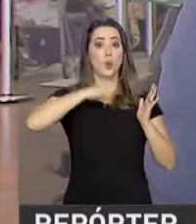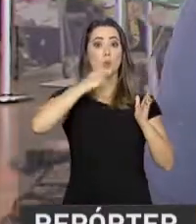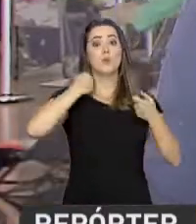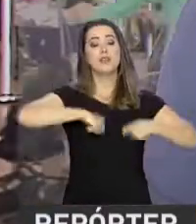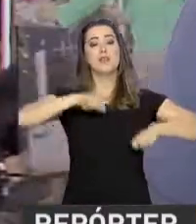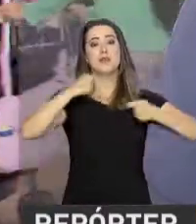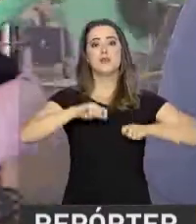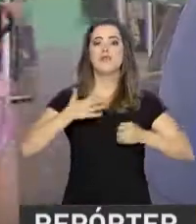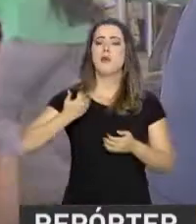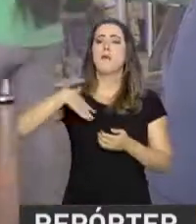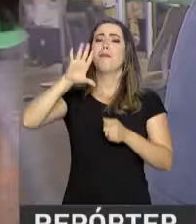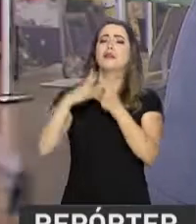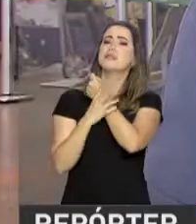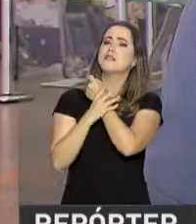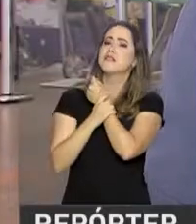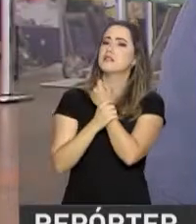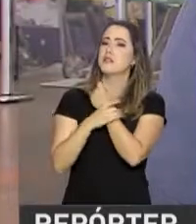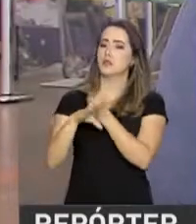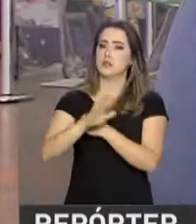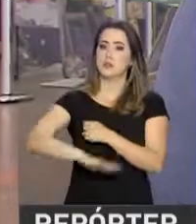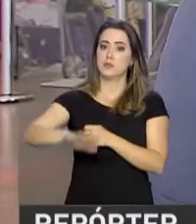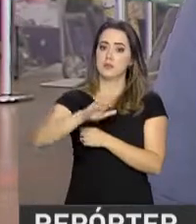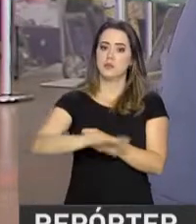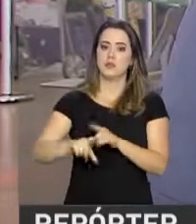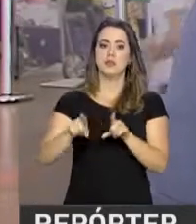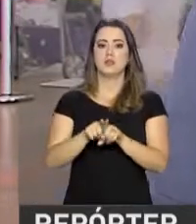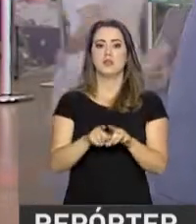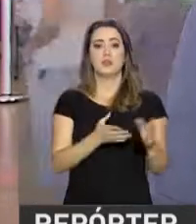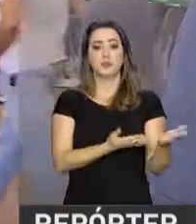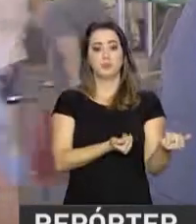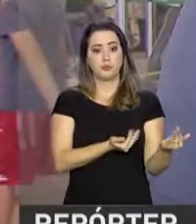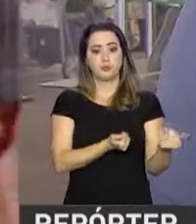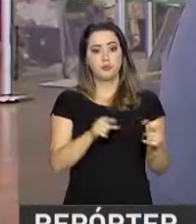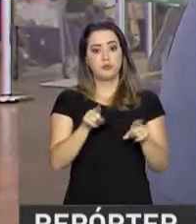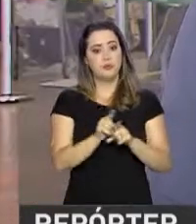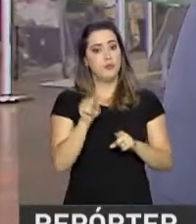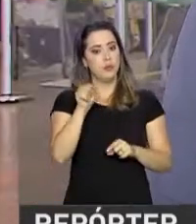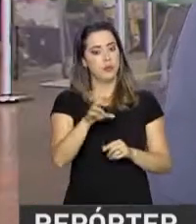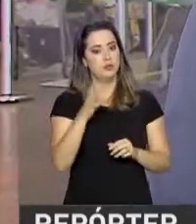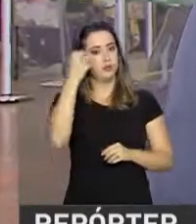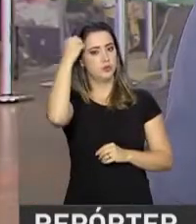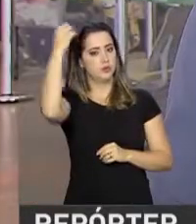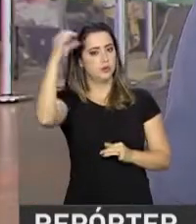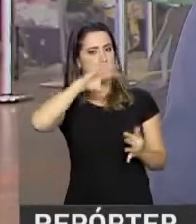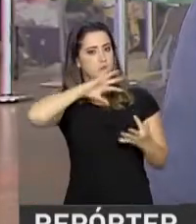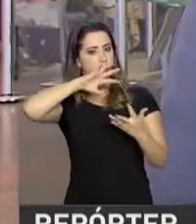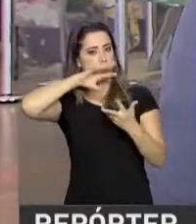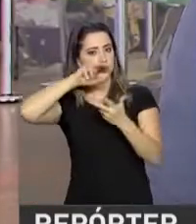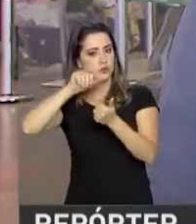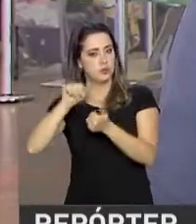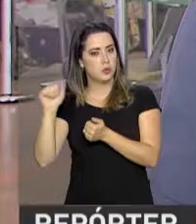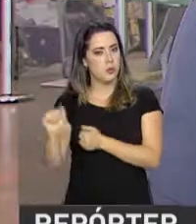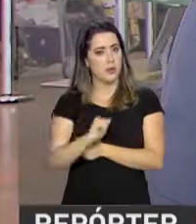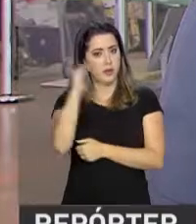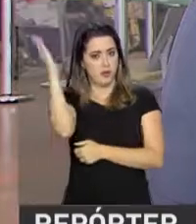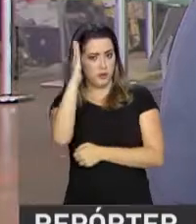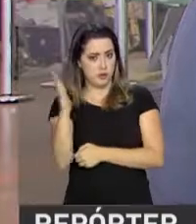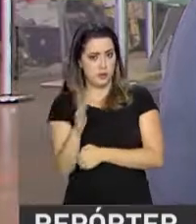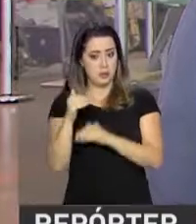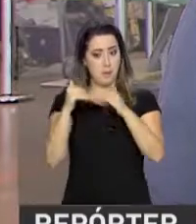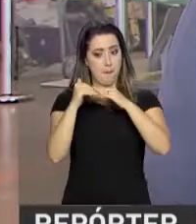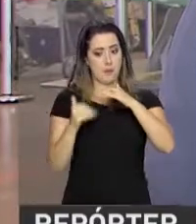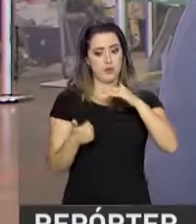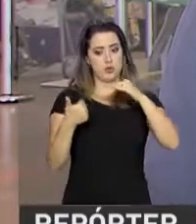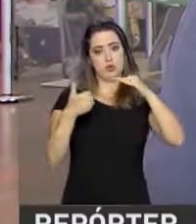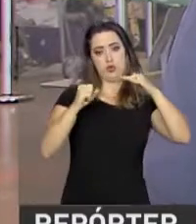embarque é para dar mais segurança para as crianças e adolescentes. Nos voos internacionais, os menores de 18